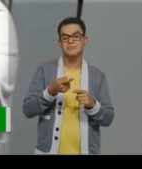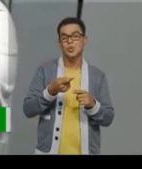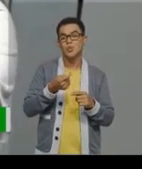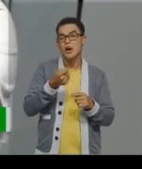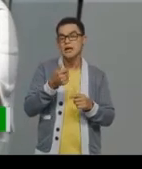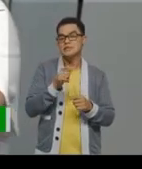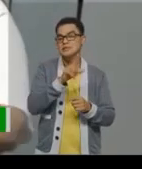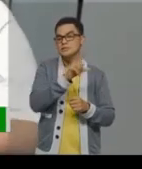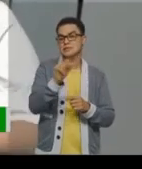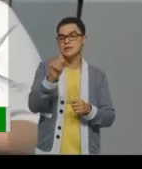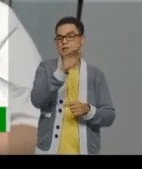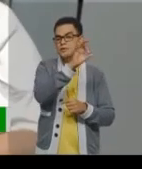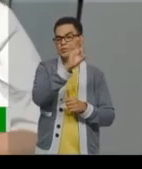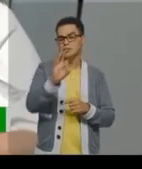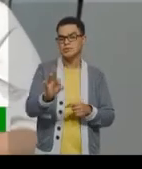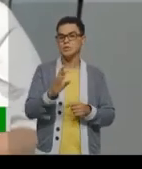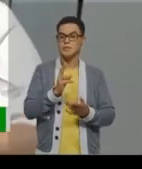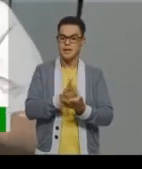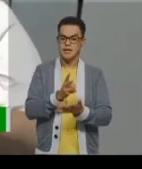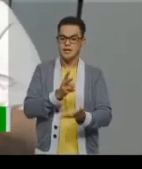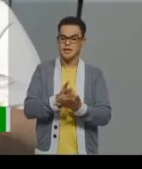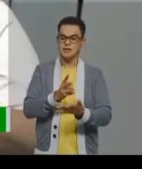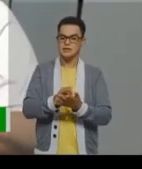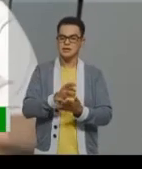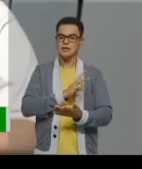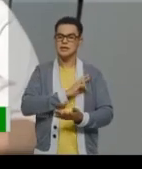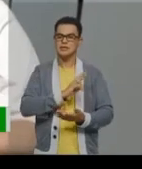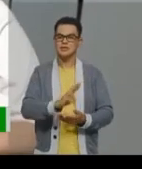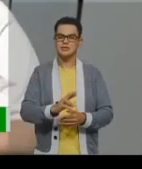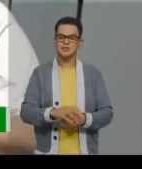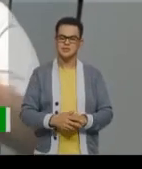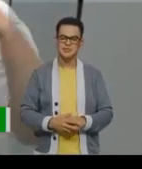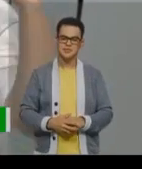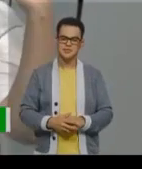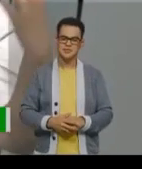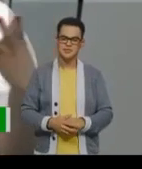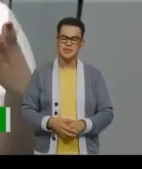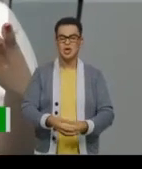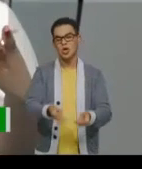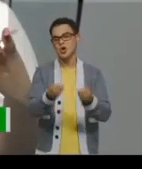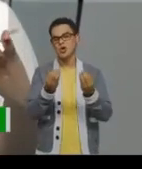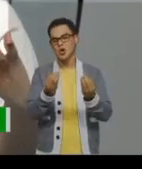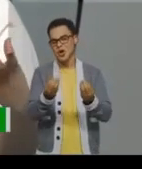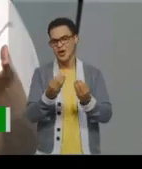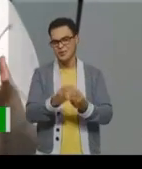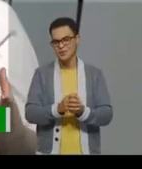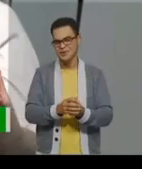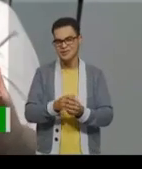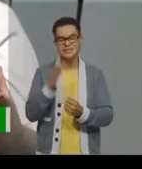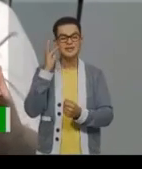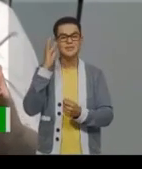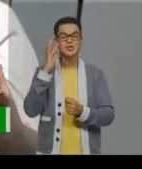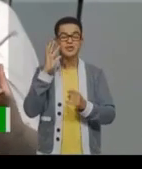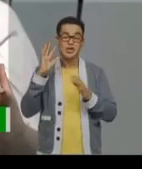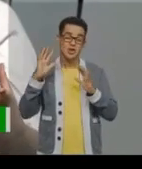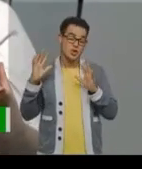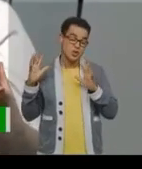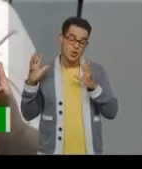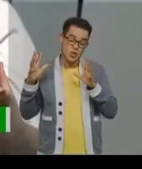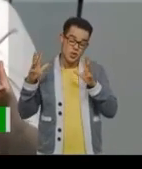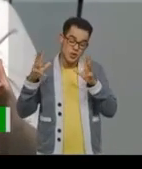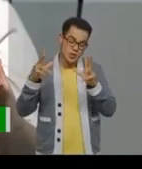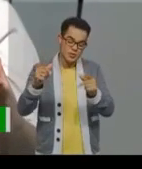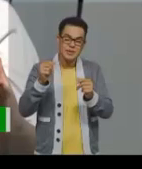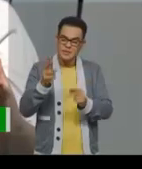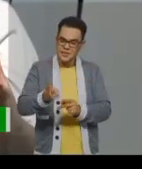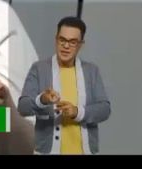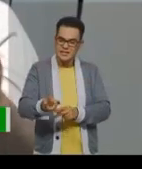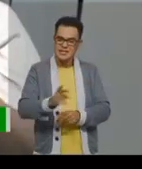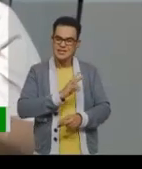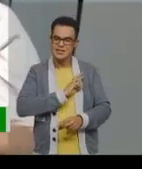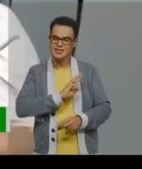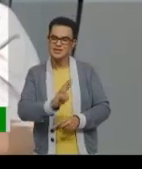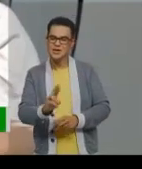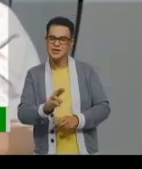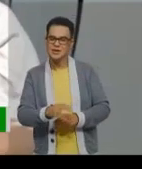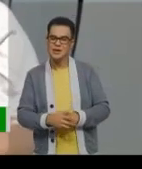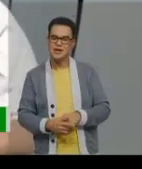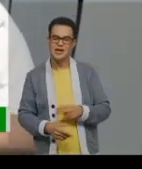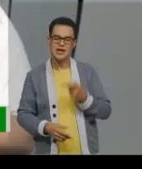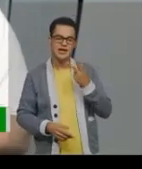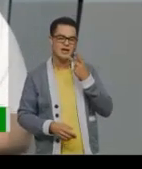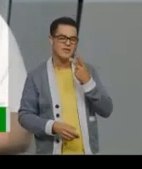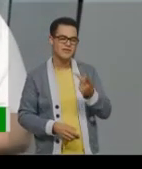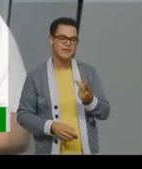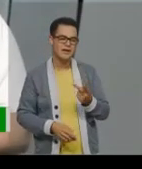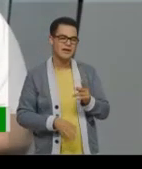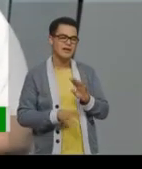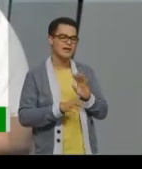religião. Então, como que você vira e fala assim, você tem todo mundo aqui com a mesma religião, e aí fala assim, esquece